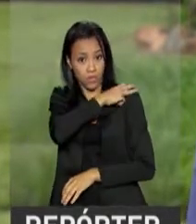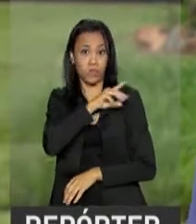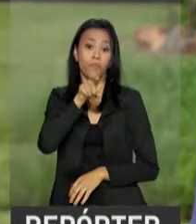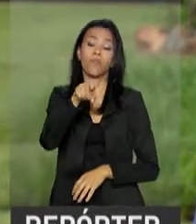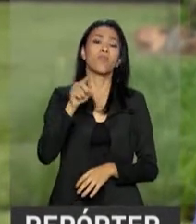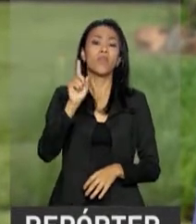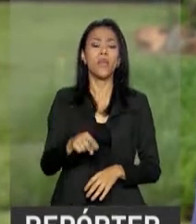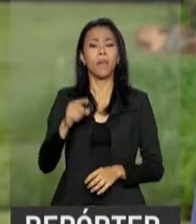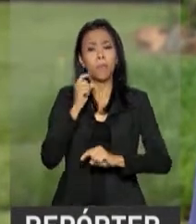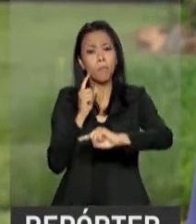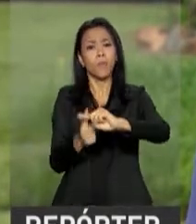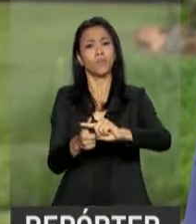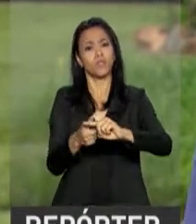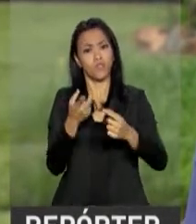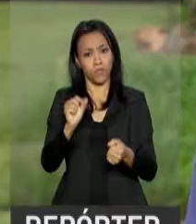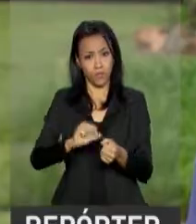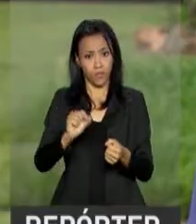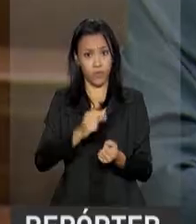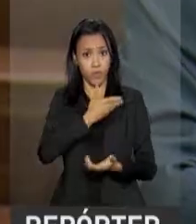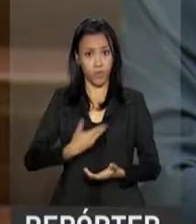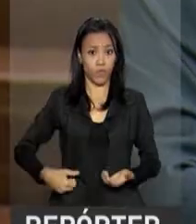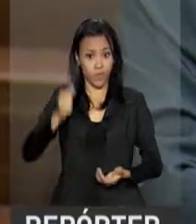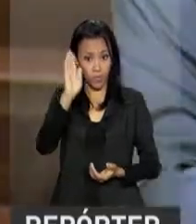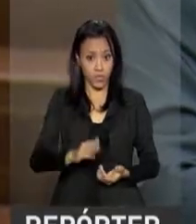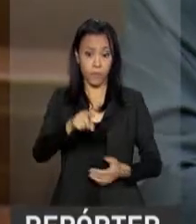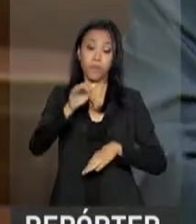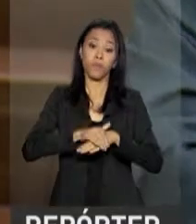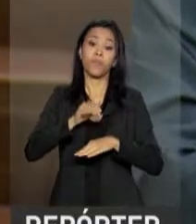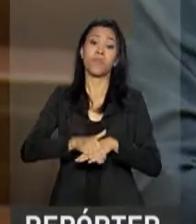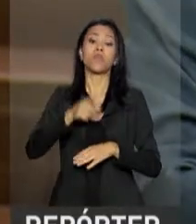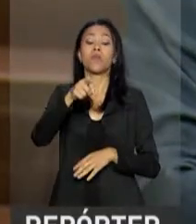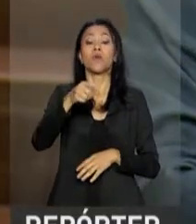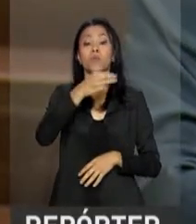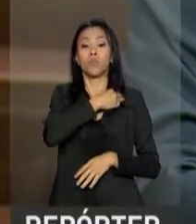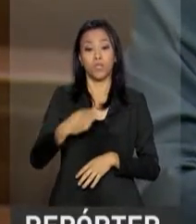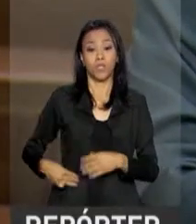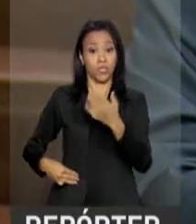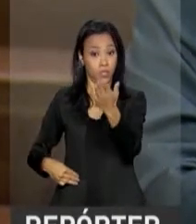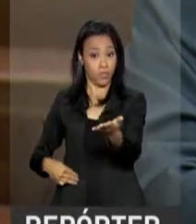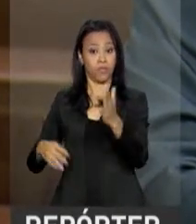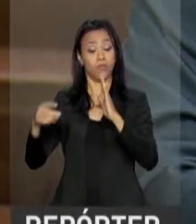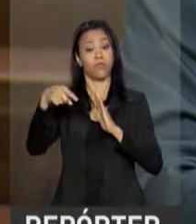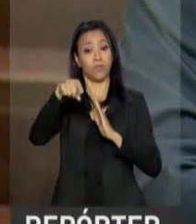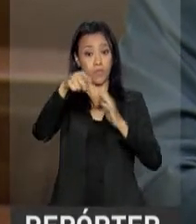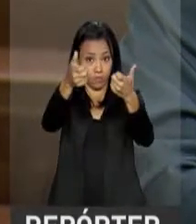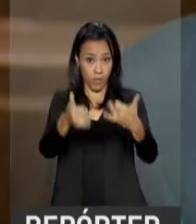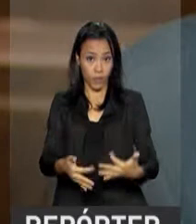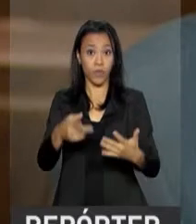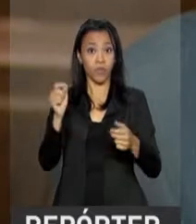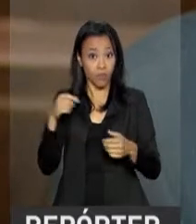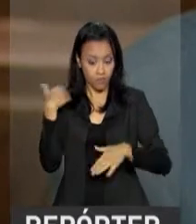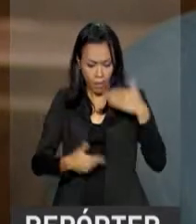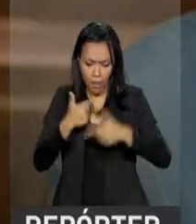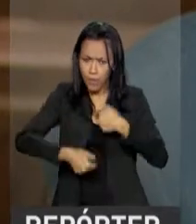passo positivo realizado pelo governo brasileiro segundo o ministro da casa civil eliseu padilha o governo vem fazendo o que é possível e que